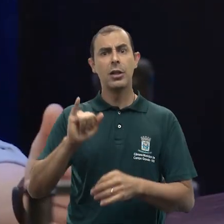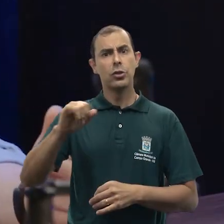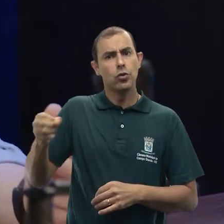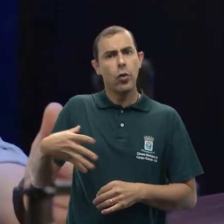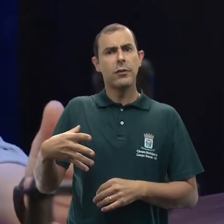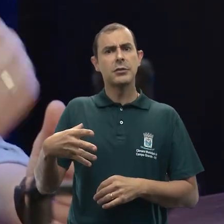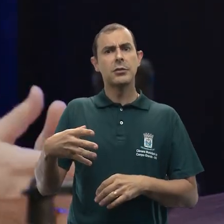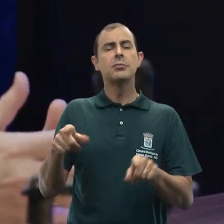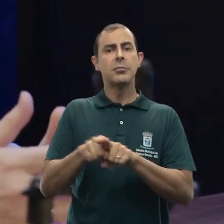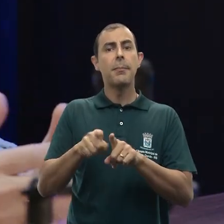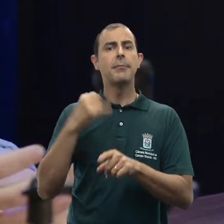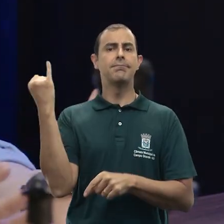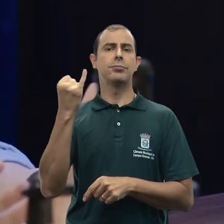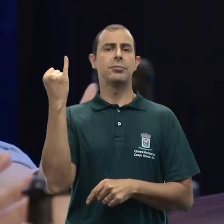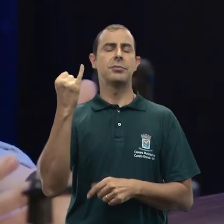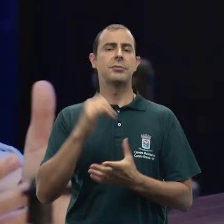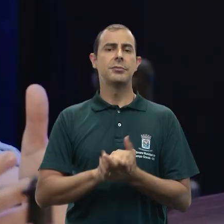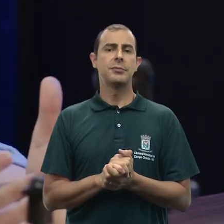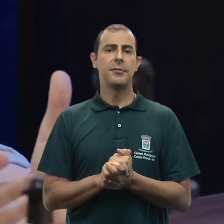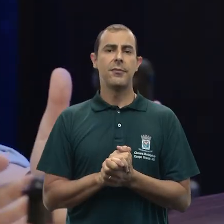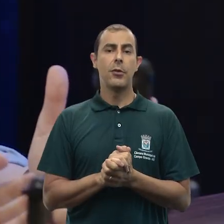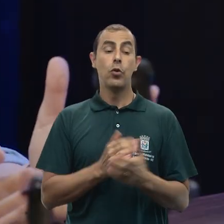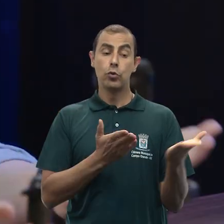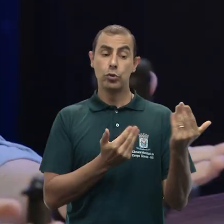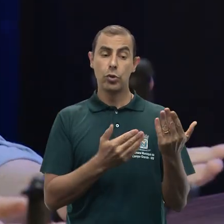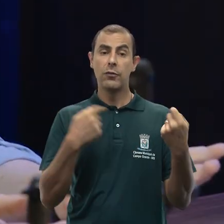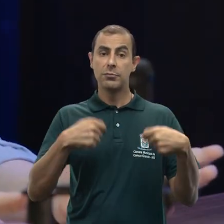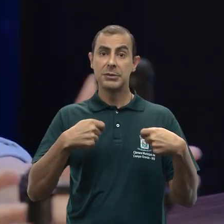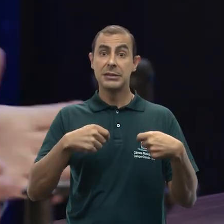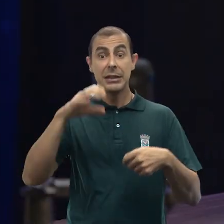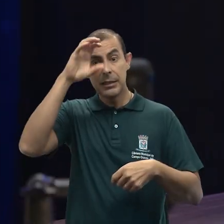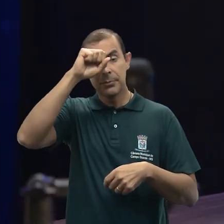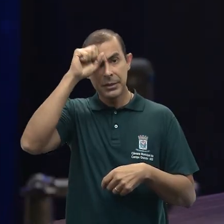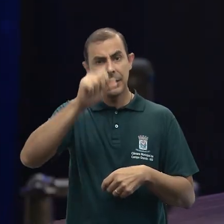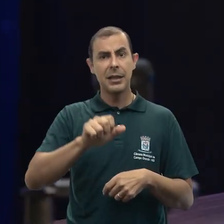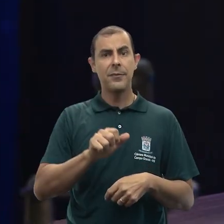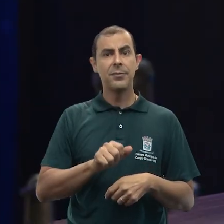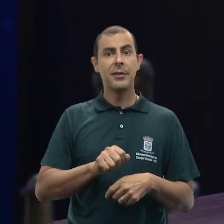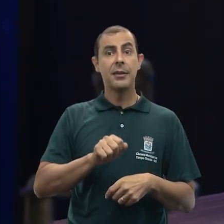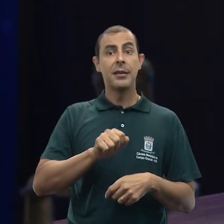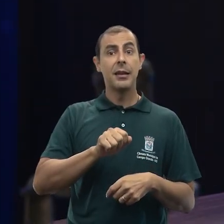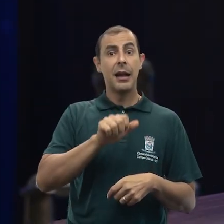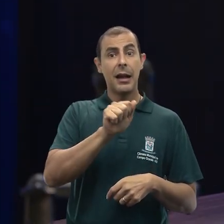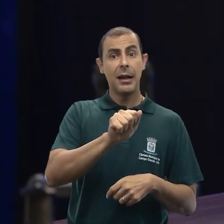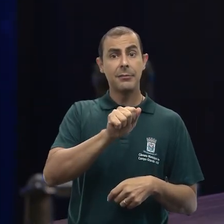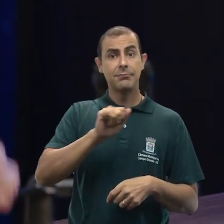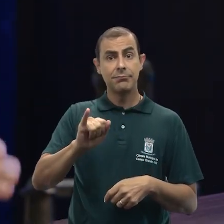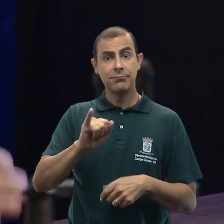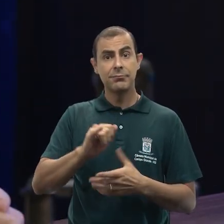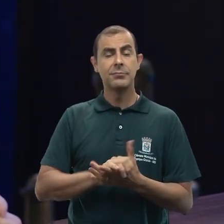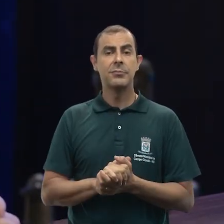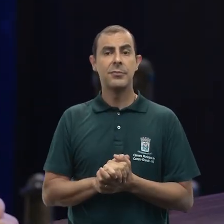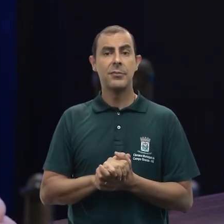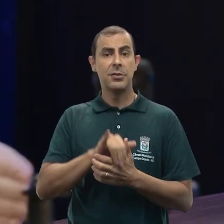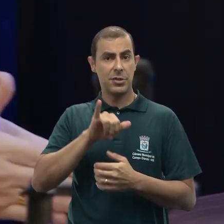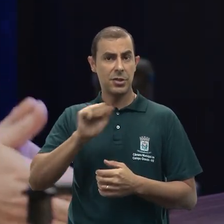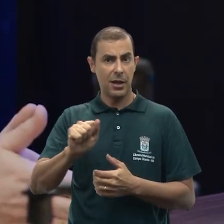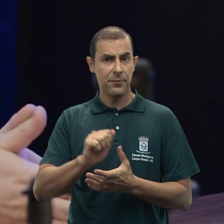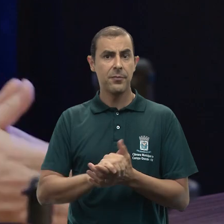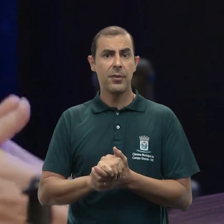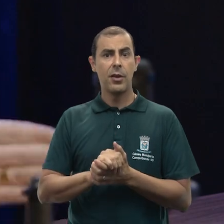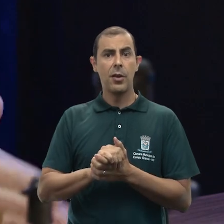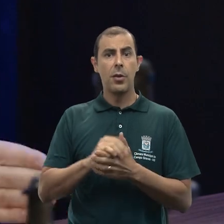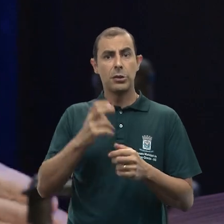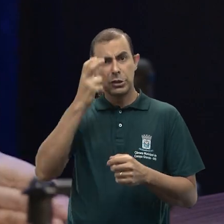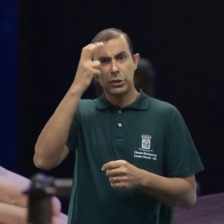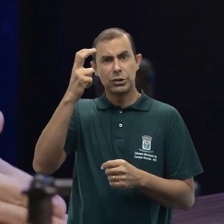importante. Os jovens têm que aprender sobre inteligência artificial. Boa parte dos postos de trabalho daqui a 10 anos